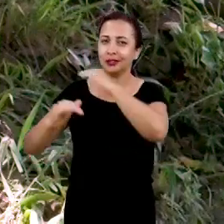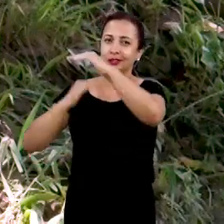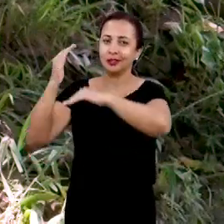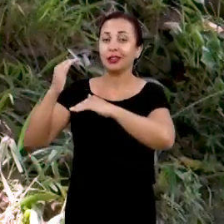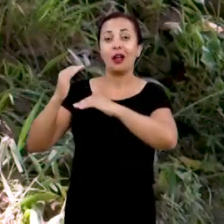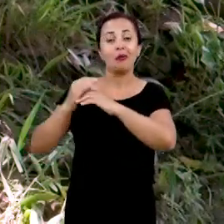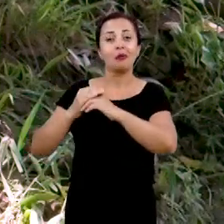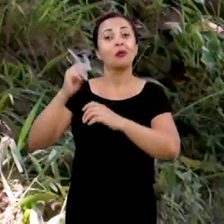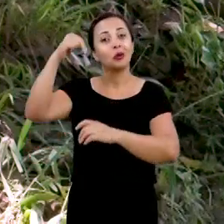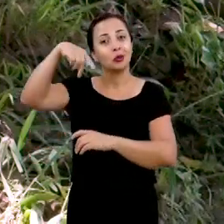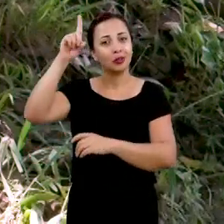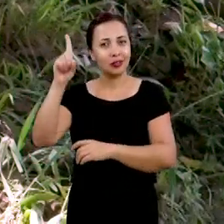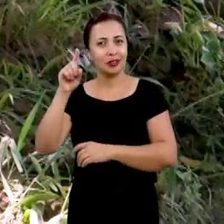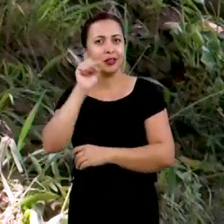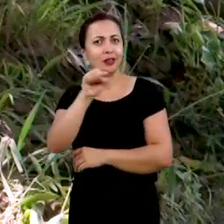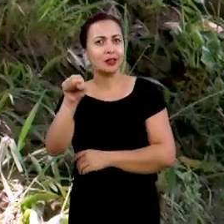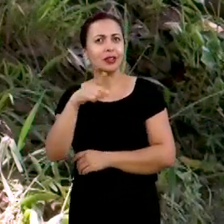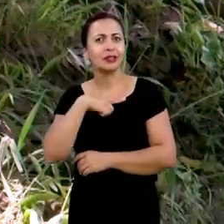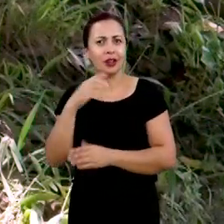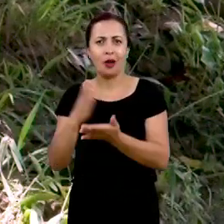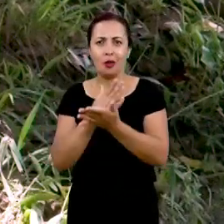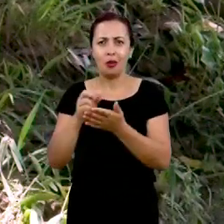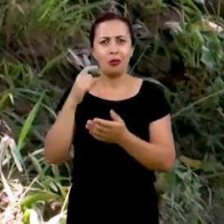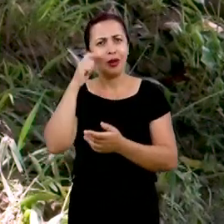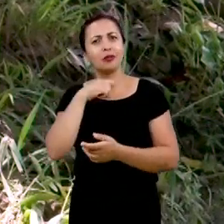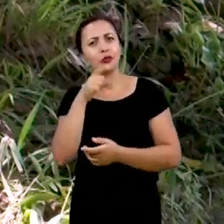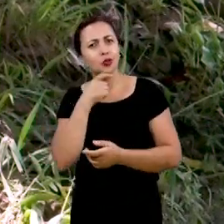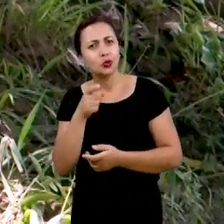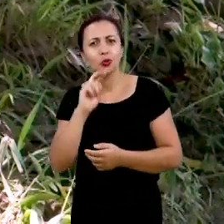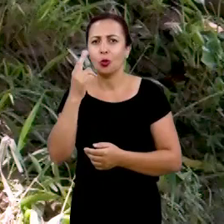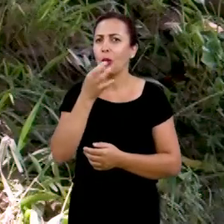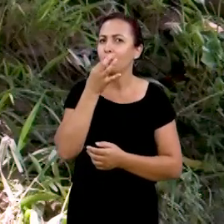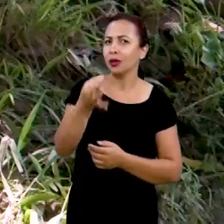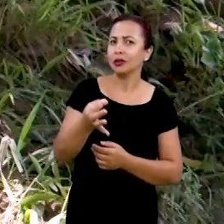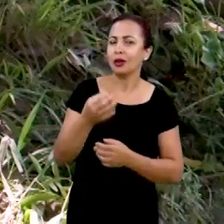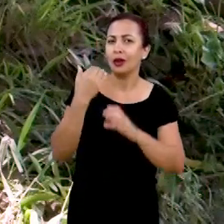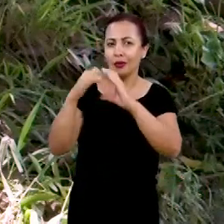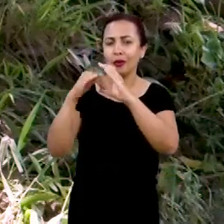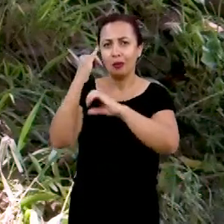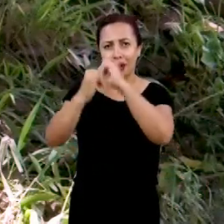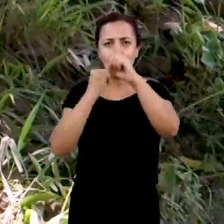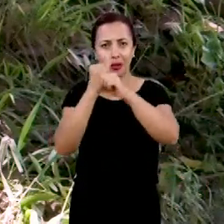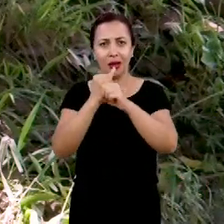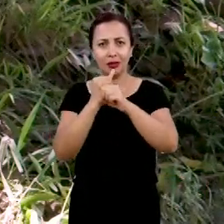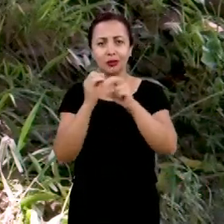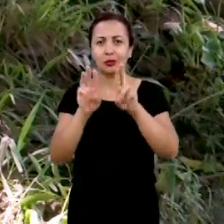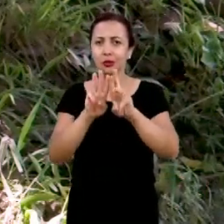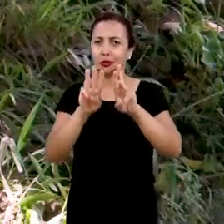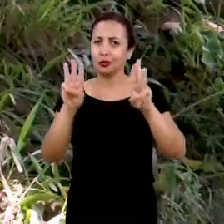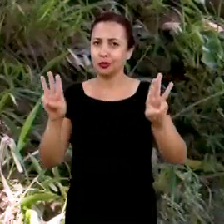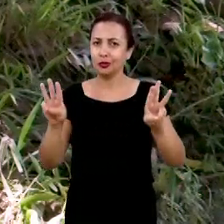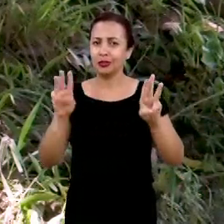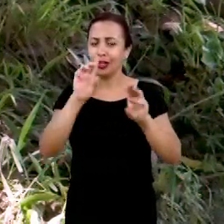de ensino superior do Nordeste. E se você tem alguma dúvida ou sugestão, envia para o nosso e-mail